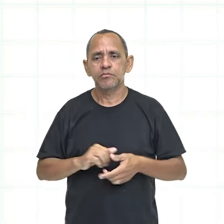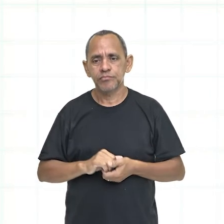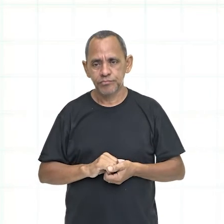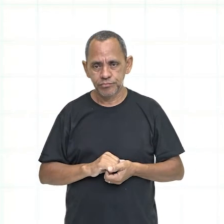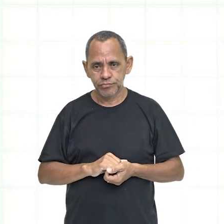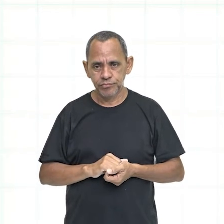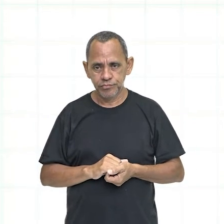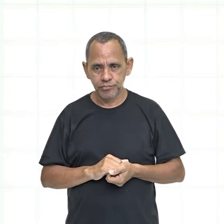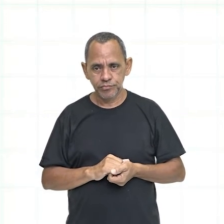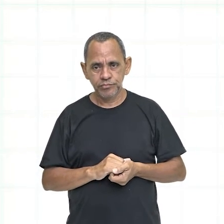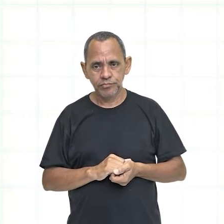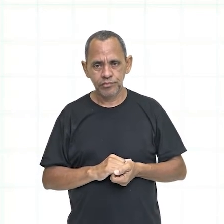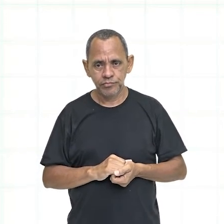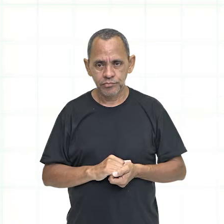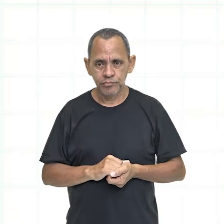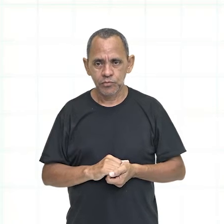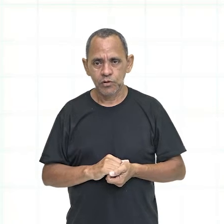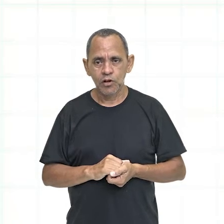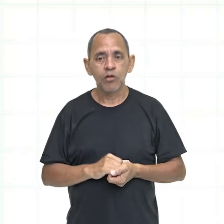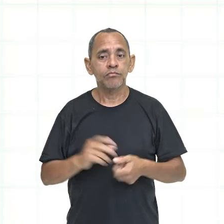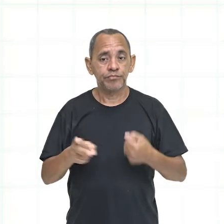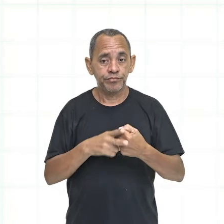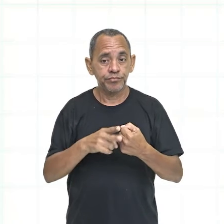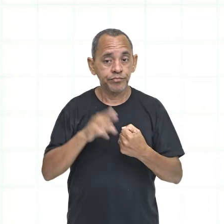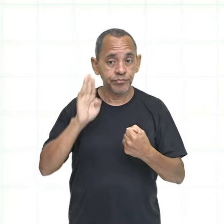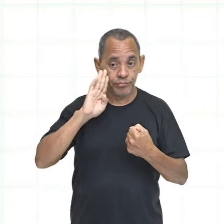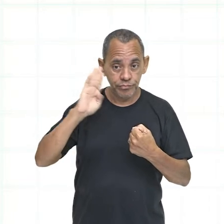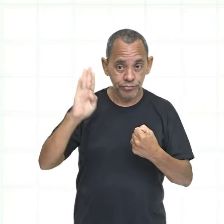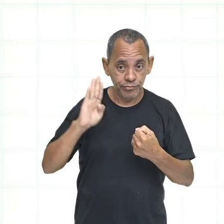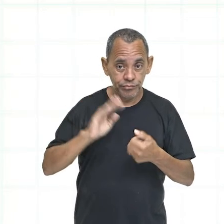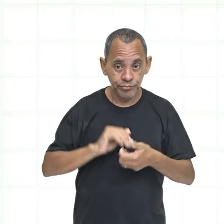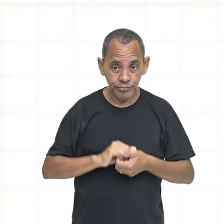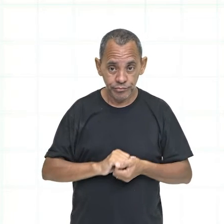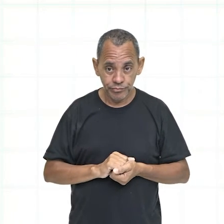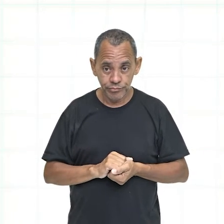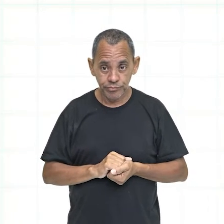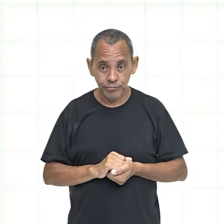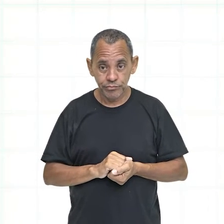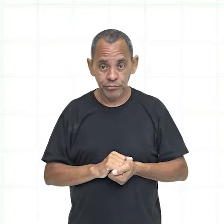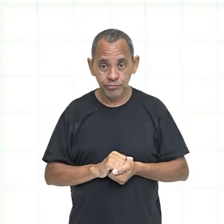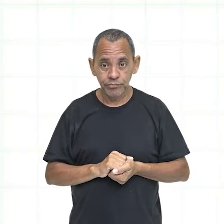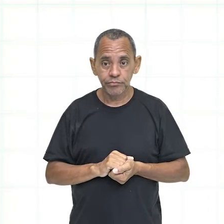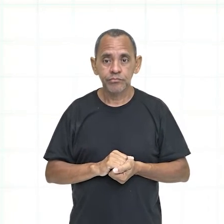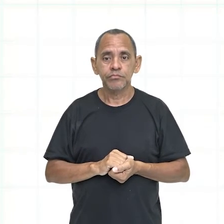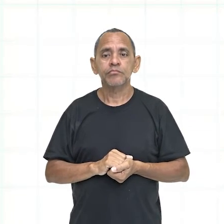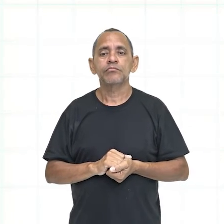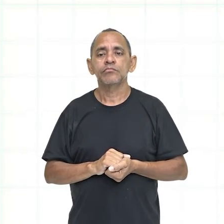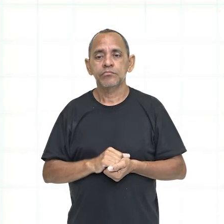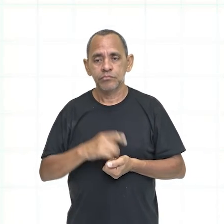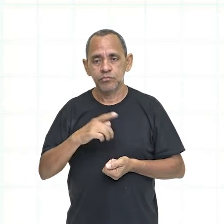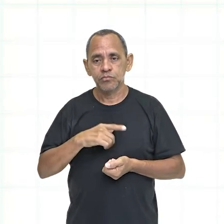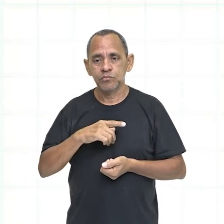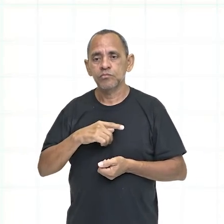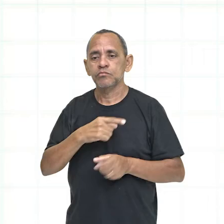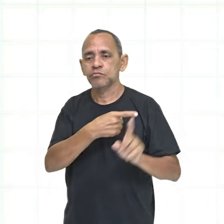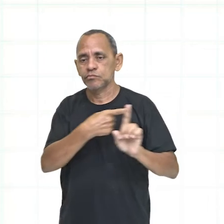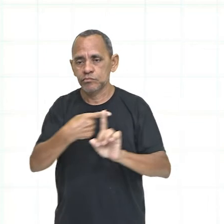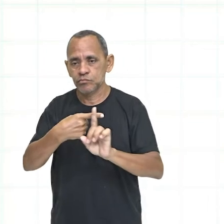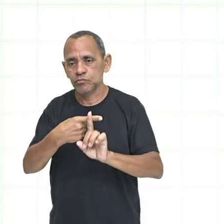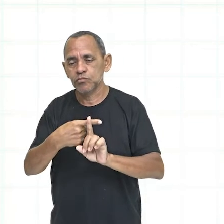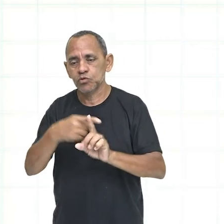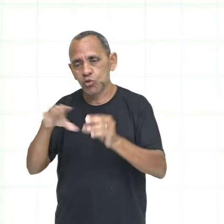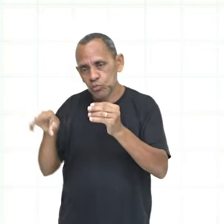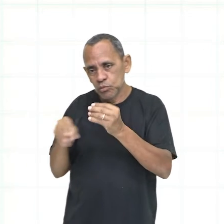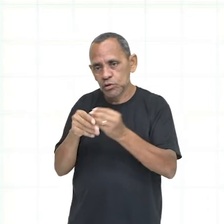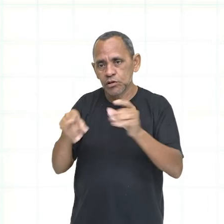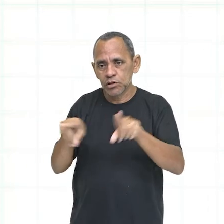tenho o sujeito, aqui o verbo principal, main verb, aqui o complemento e aqui o question mark.